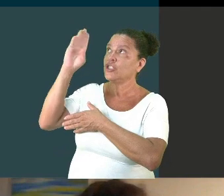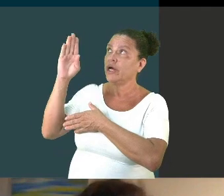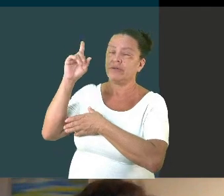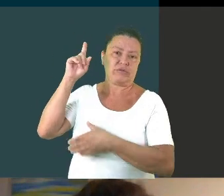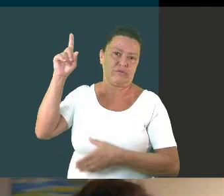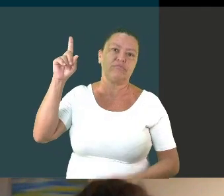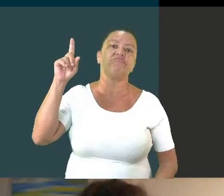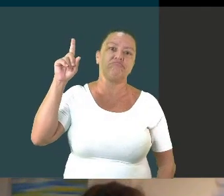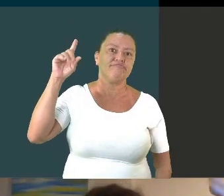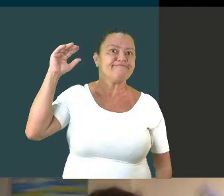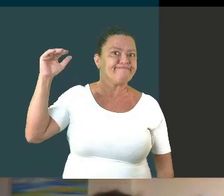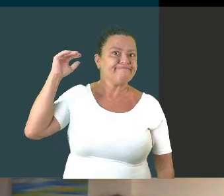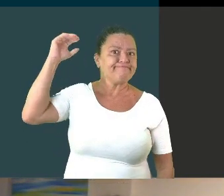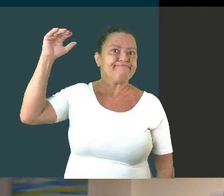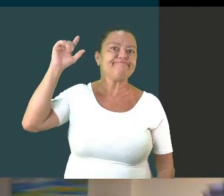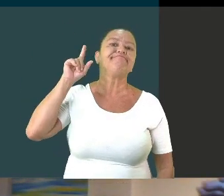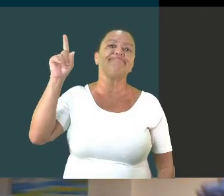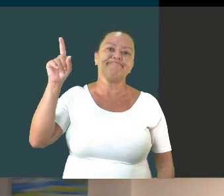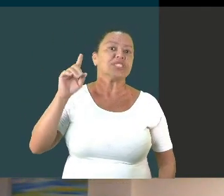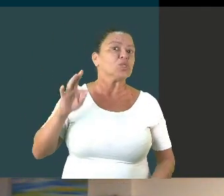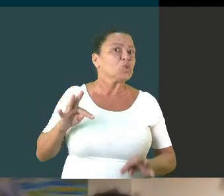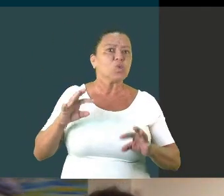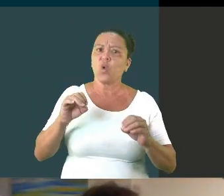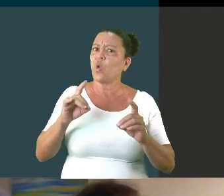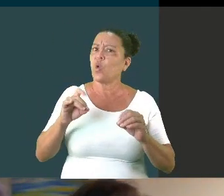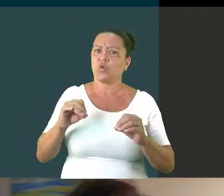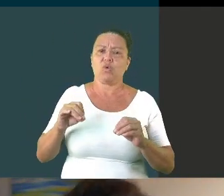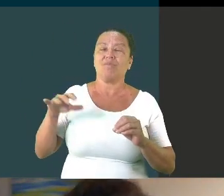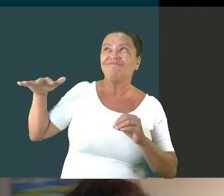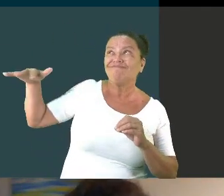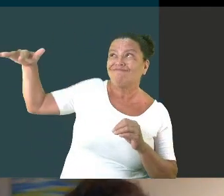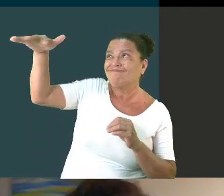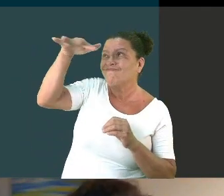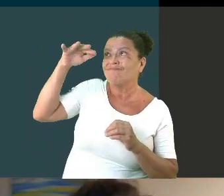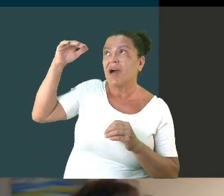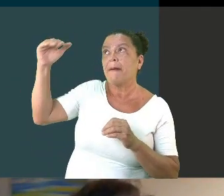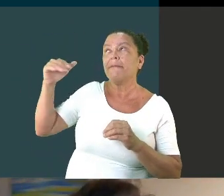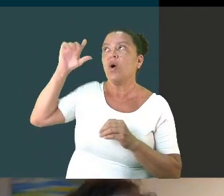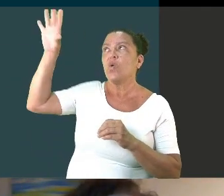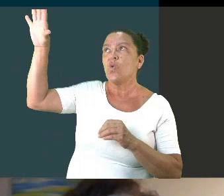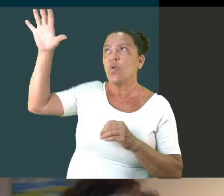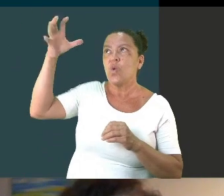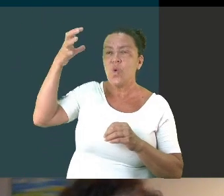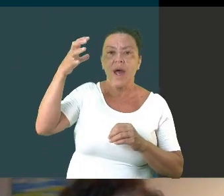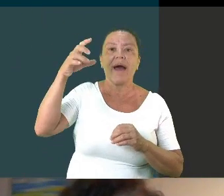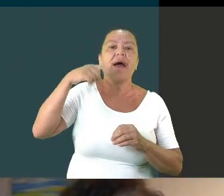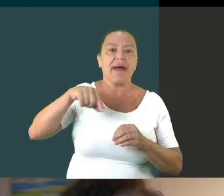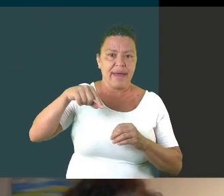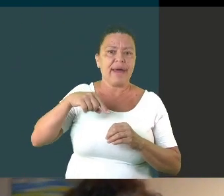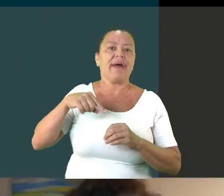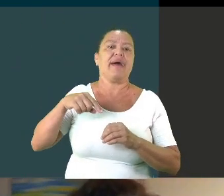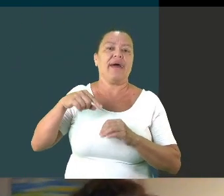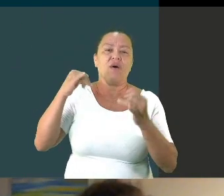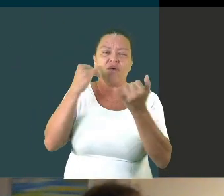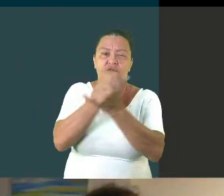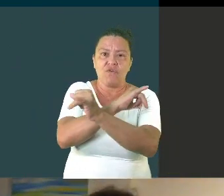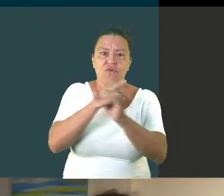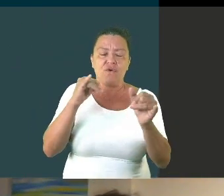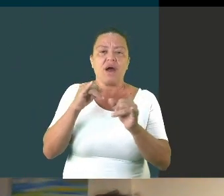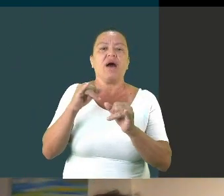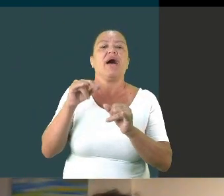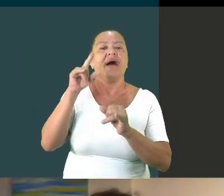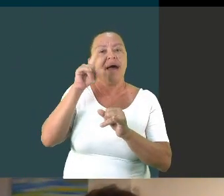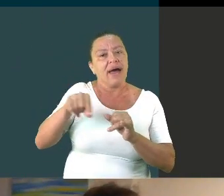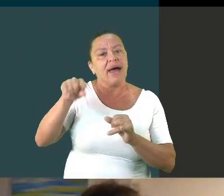que vem do mais alto, tudo que vem das esferas superiores. Então, o fluido cósmico universal,